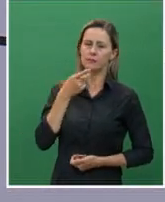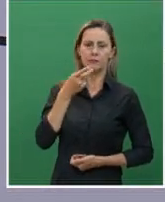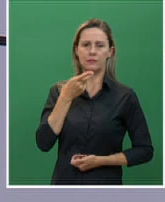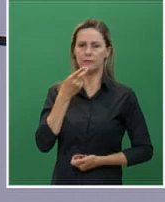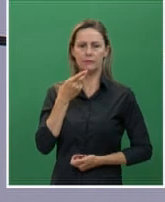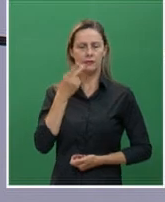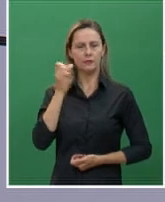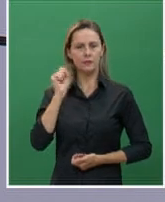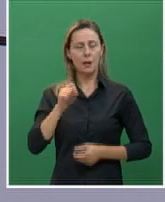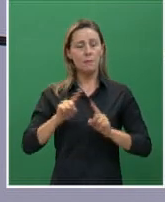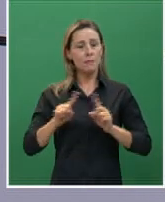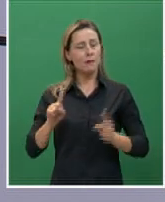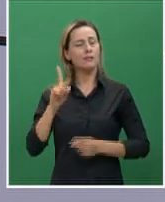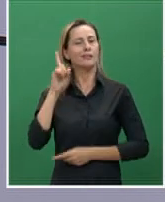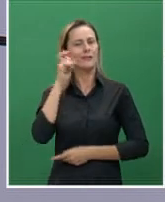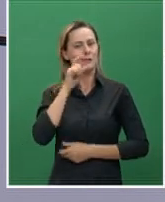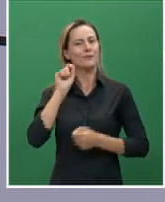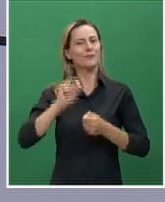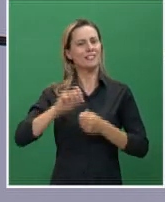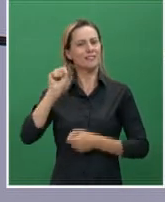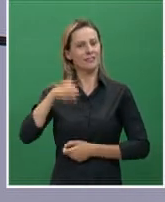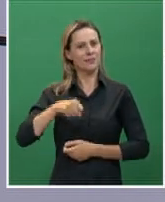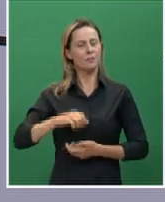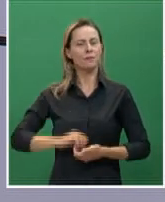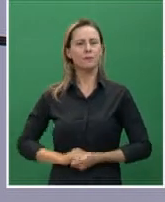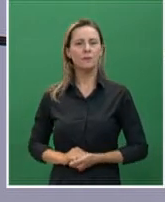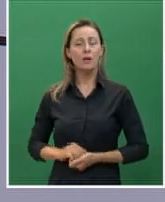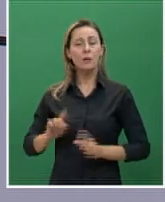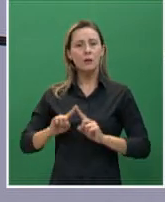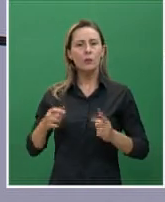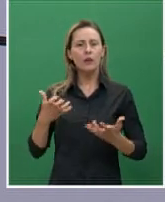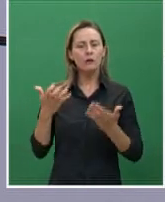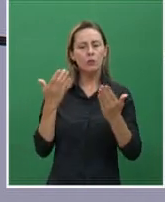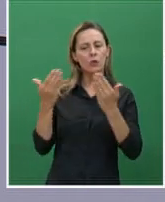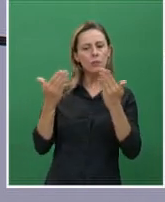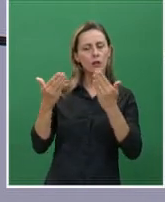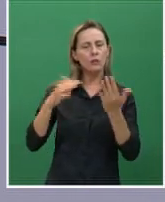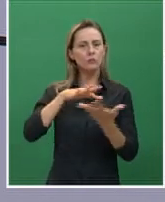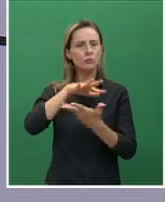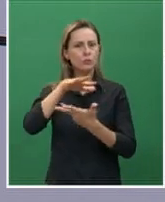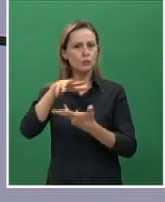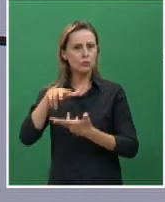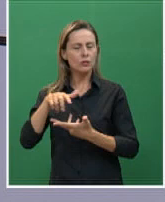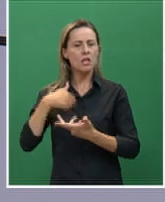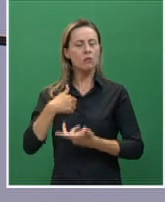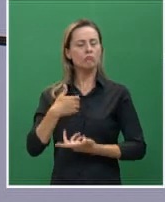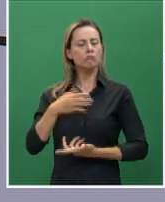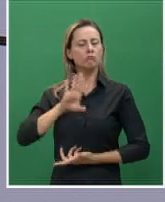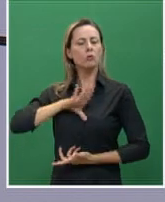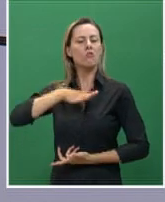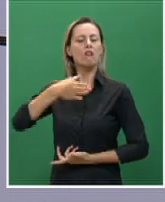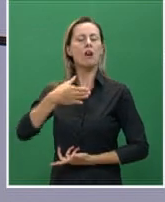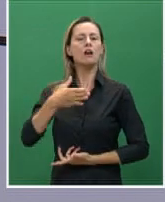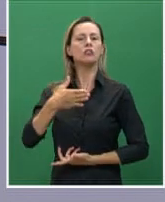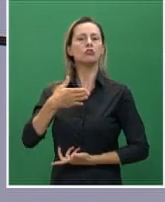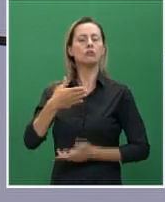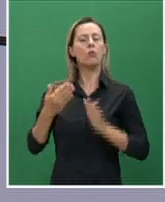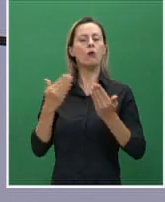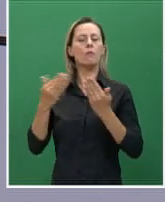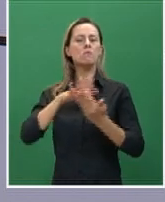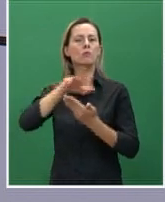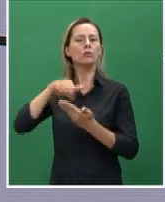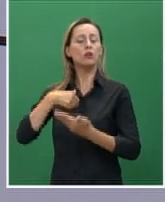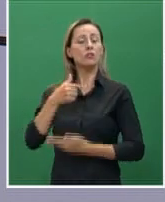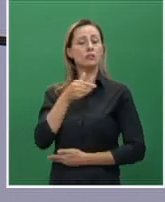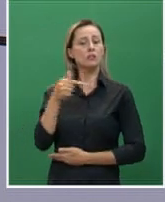mas é difícil fazer mas eu tenho usado dia sim de comparar com o resto do mundo eu tenho ousadia de mostrar que nós somos a cidade que testou